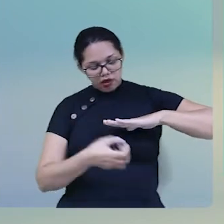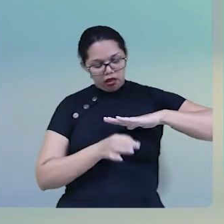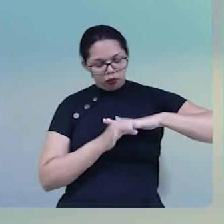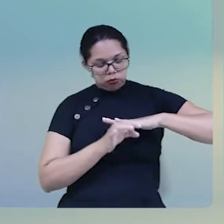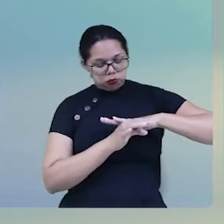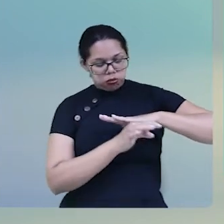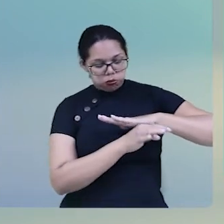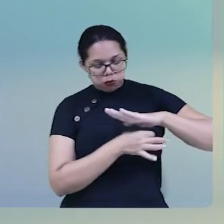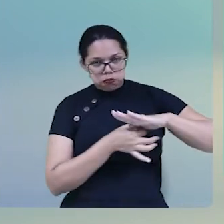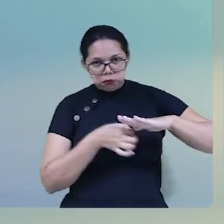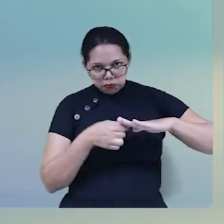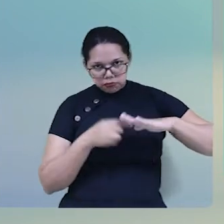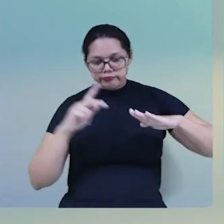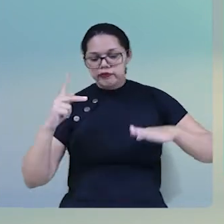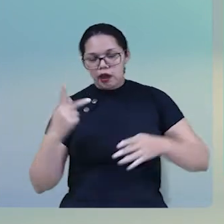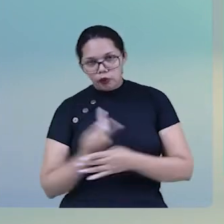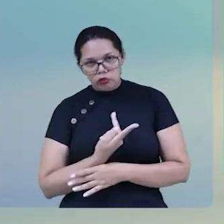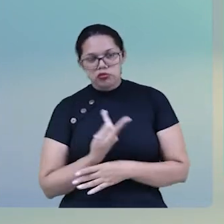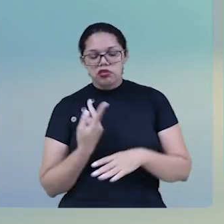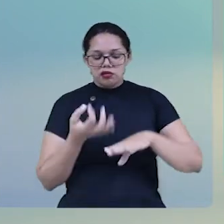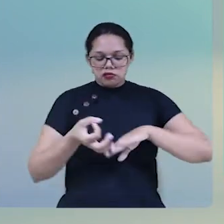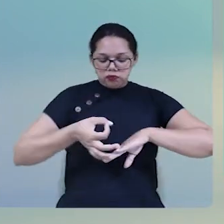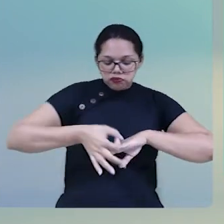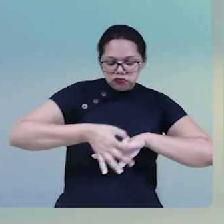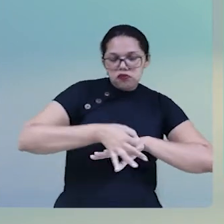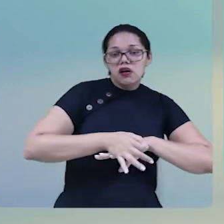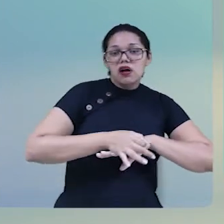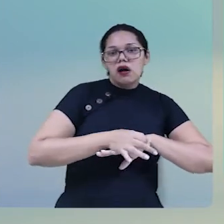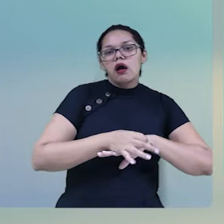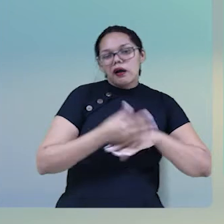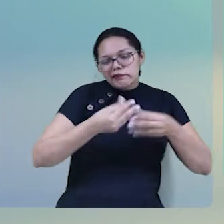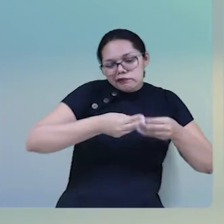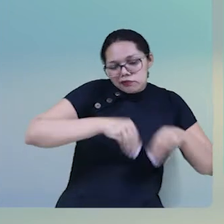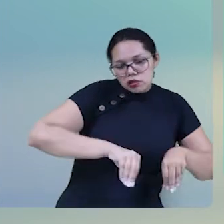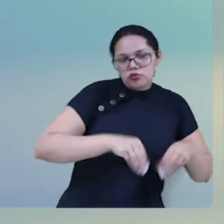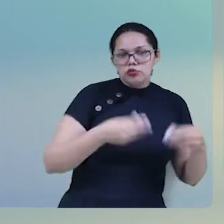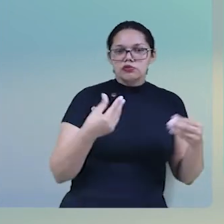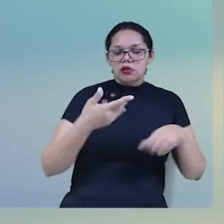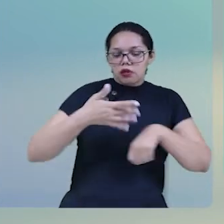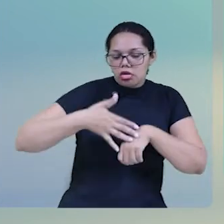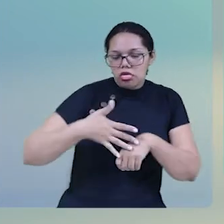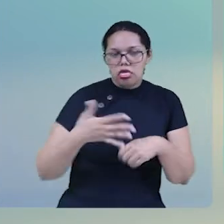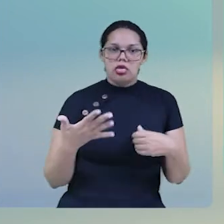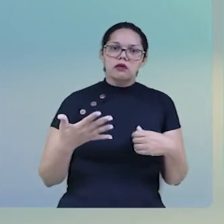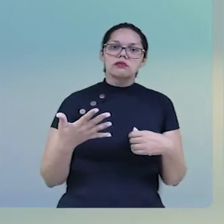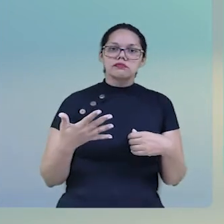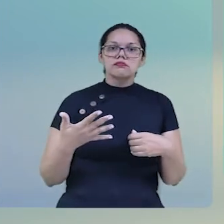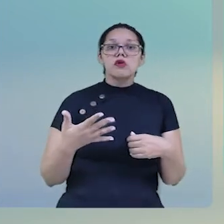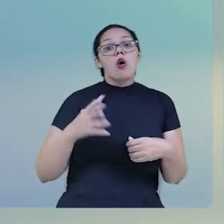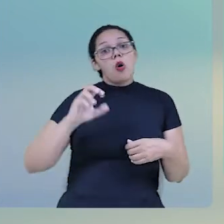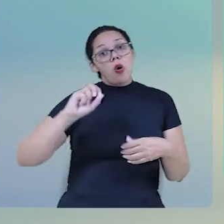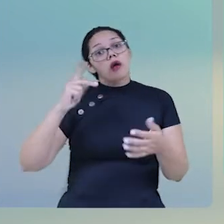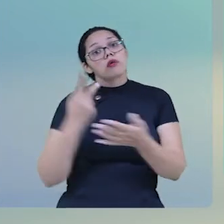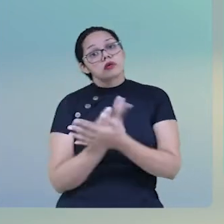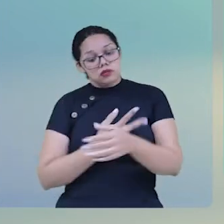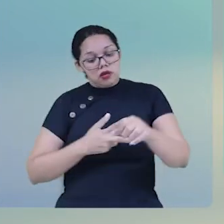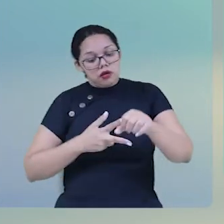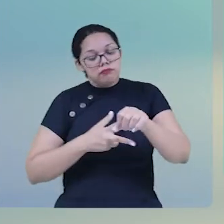Por quê? Muitas pessoas que têm ulcerações nos seus pés ou nas suas pernas correm risco